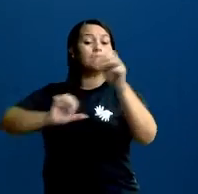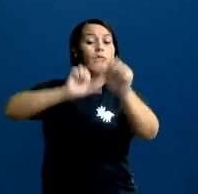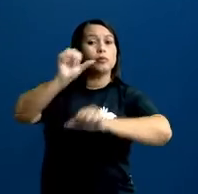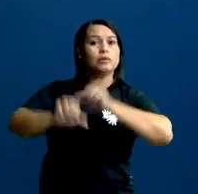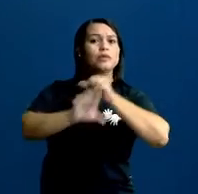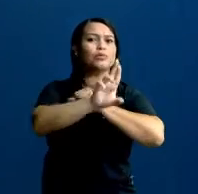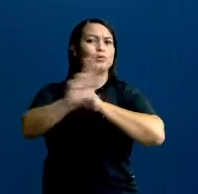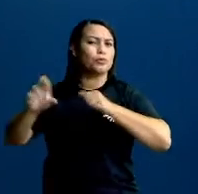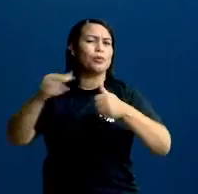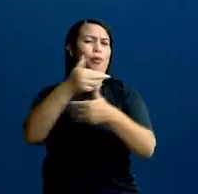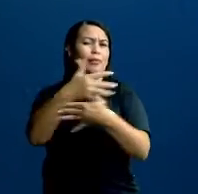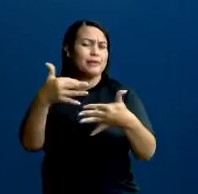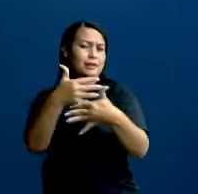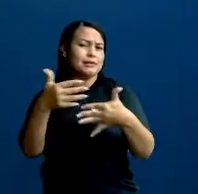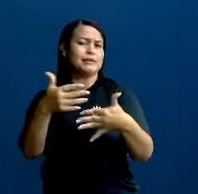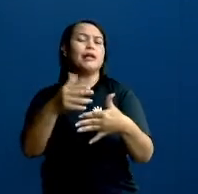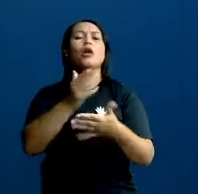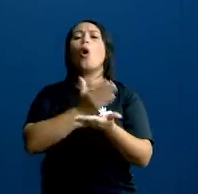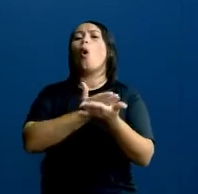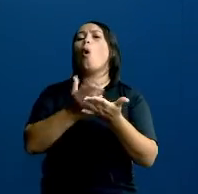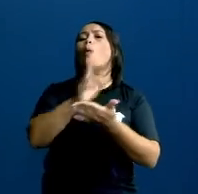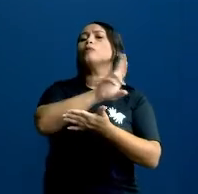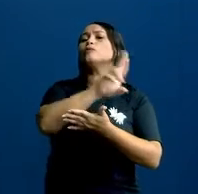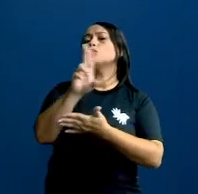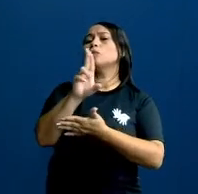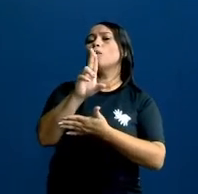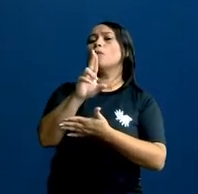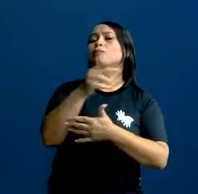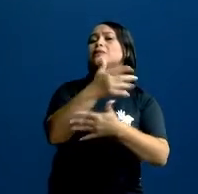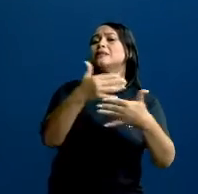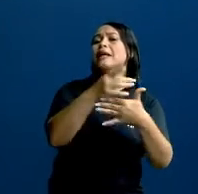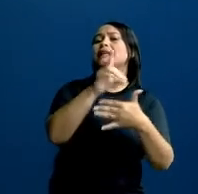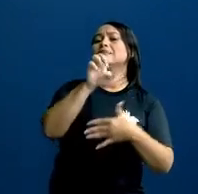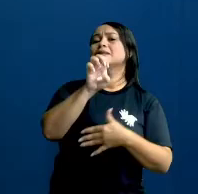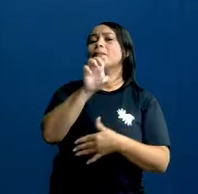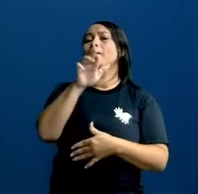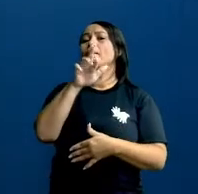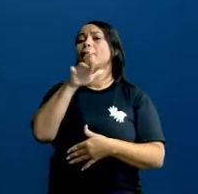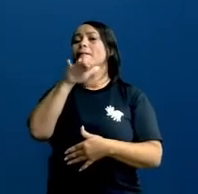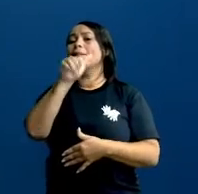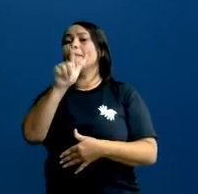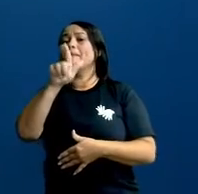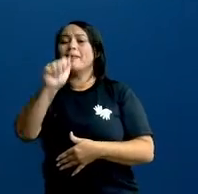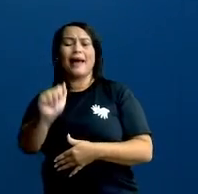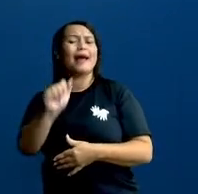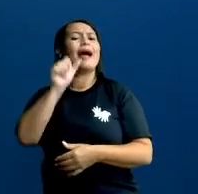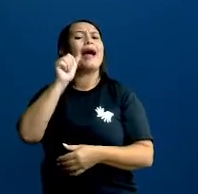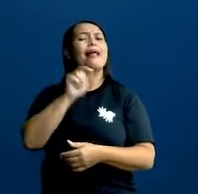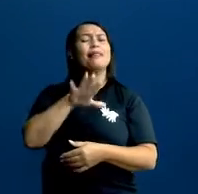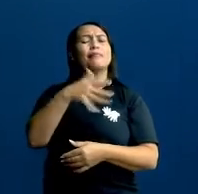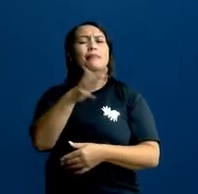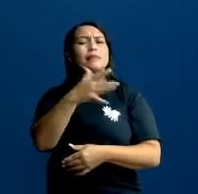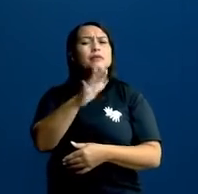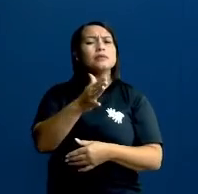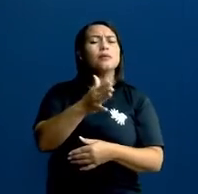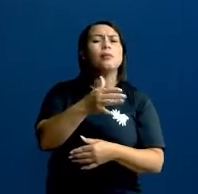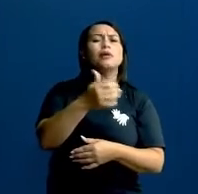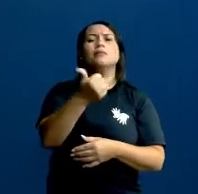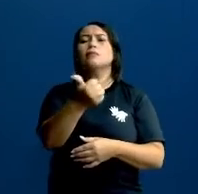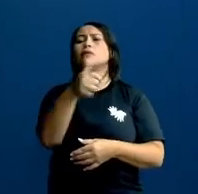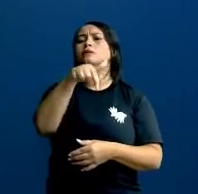da cidade, Começa com o nome Cidade de Braga, Depois, em meados, né,